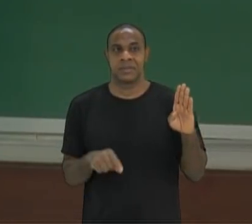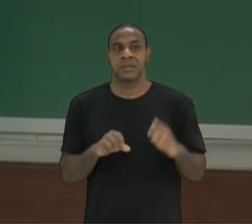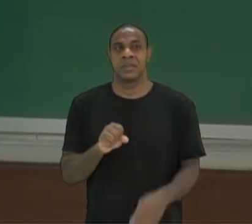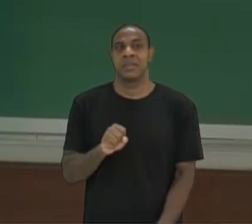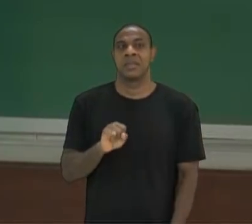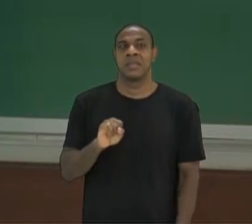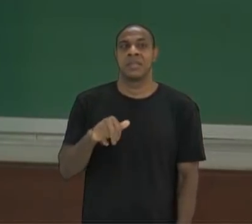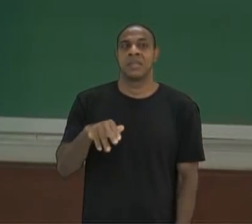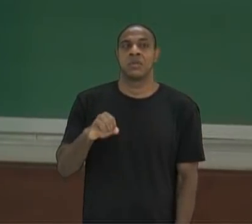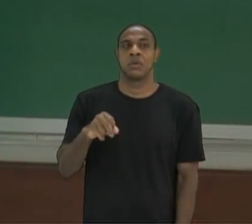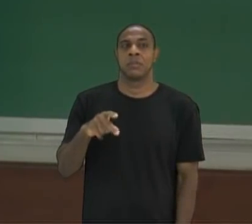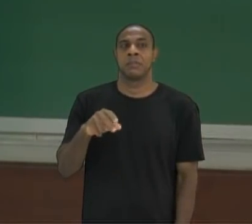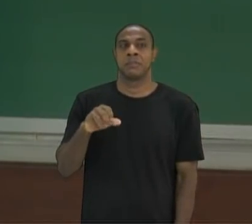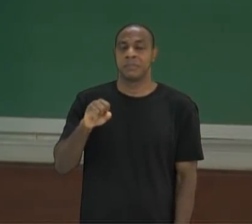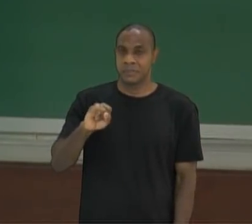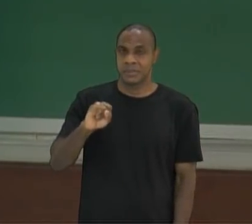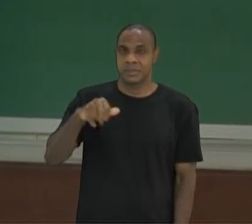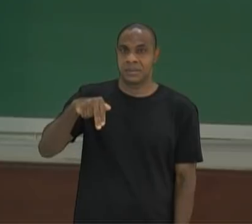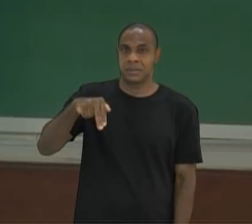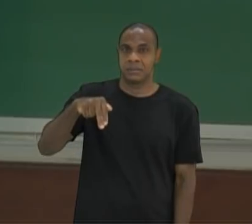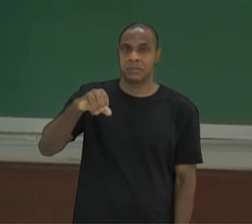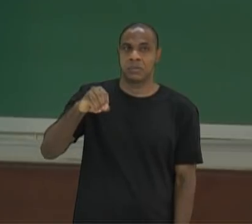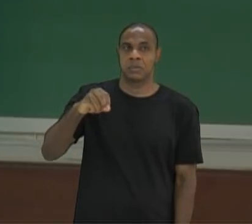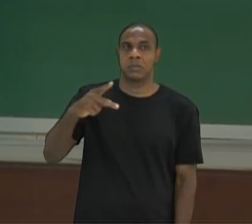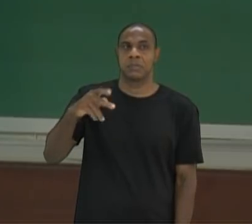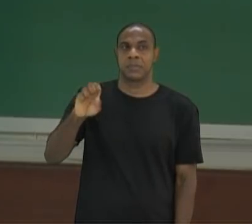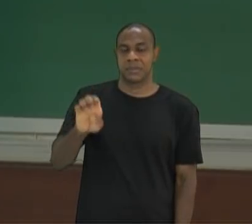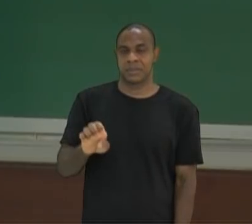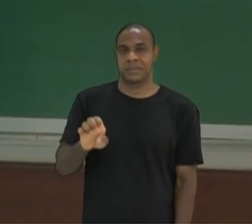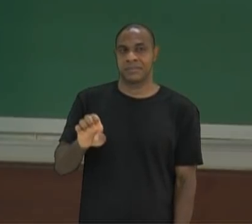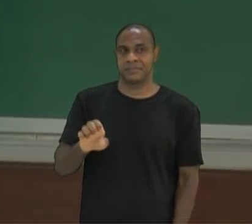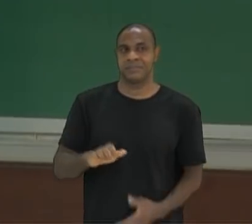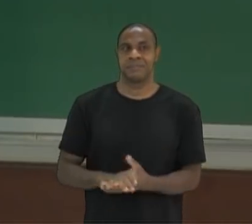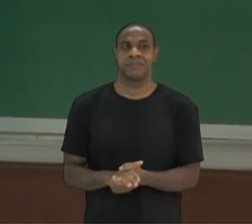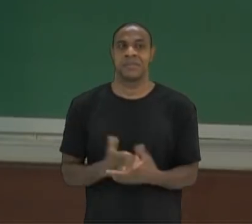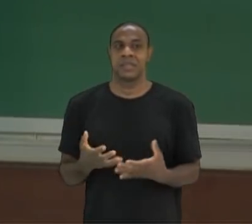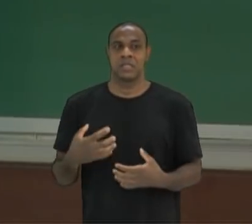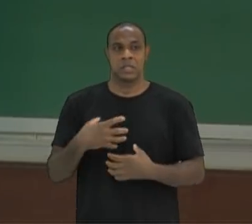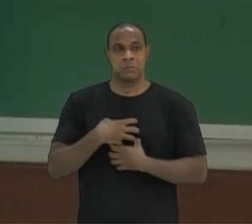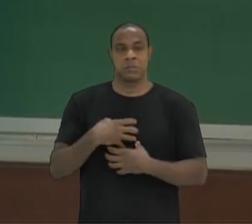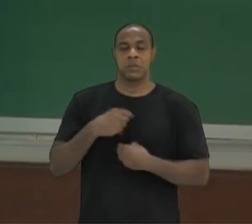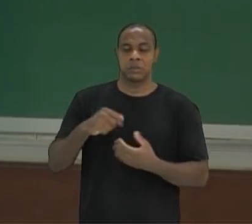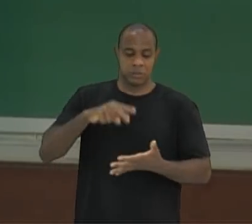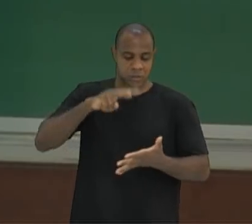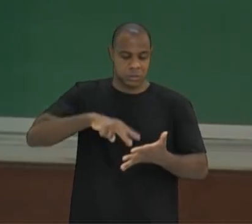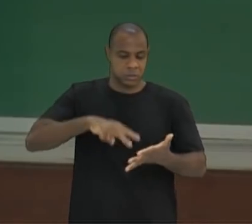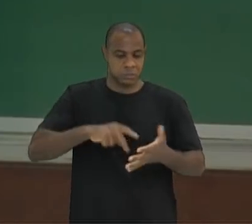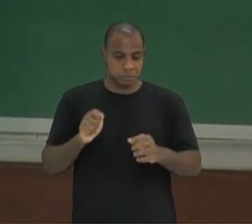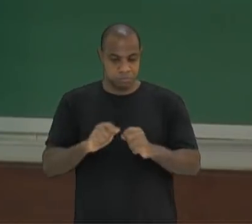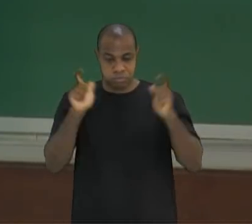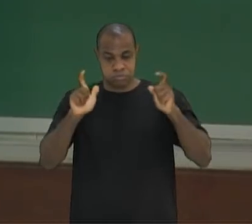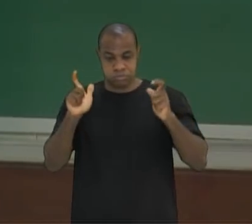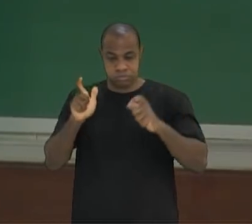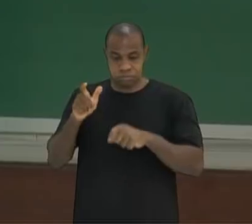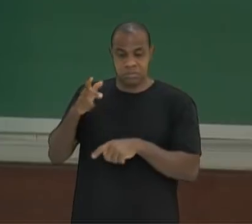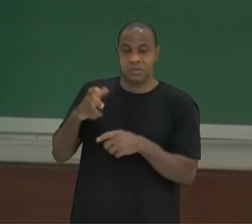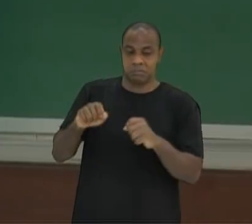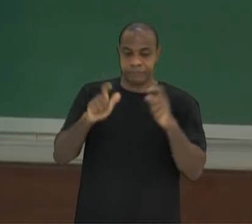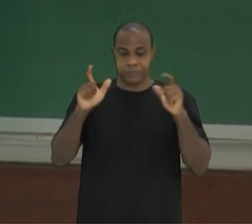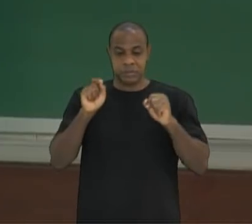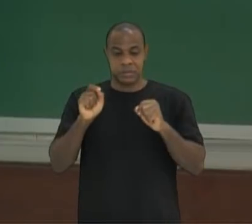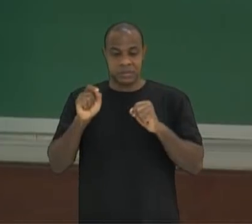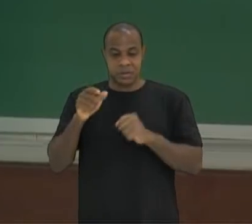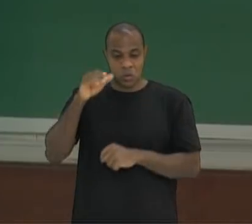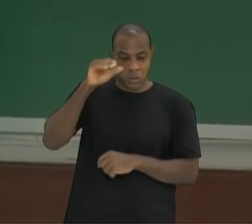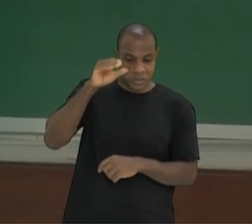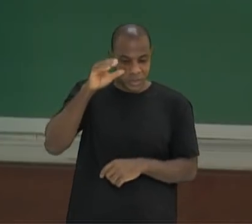os interlocutores para despertar sua curiosidade, né? Então a gente percebe ali pela escolha das palavras